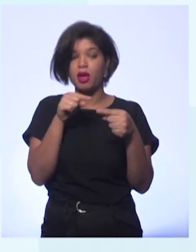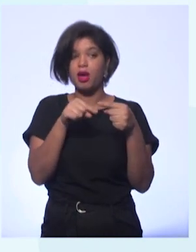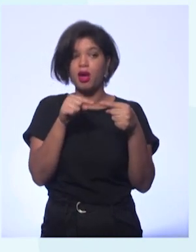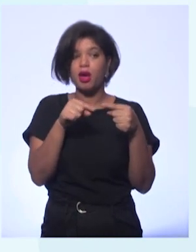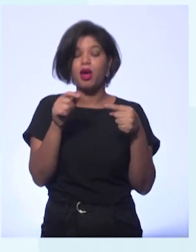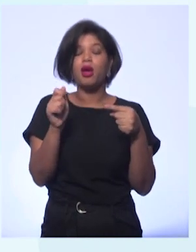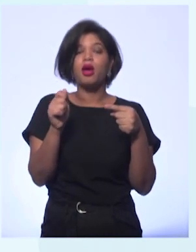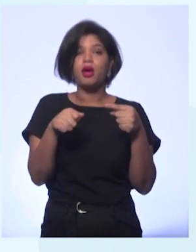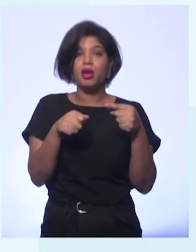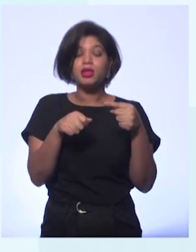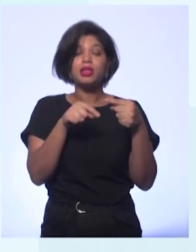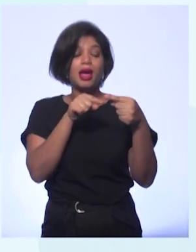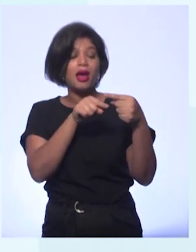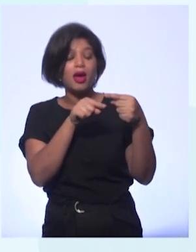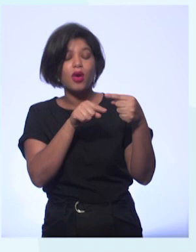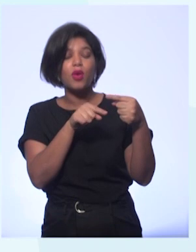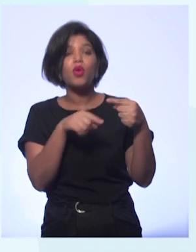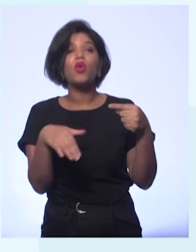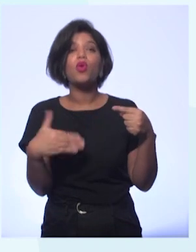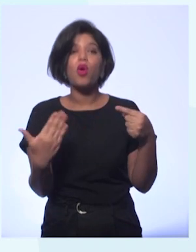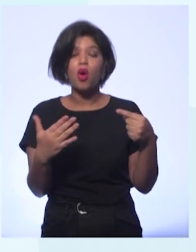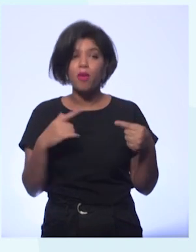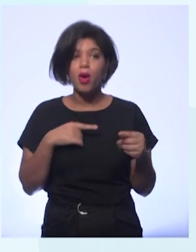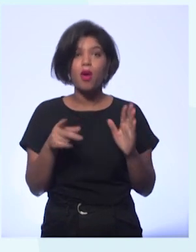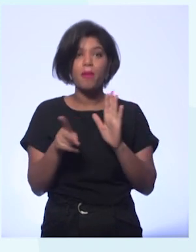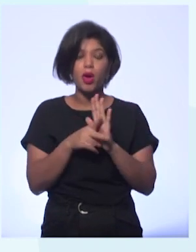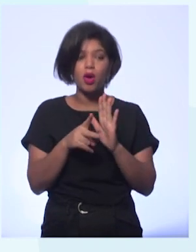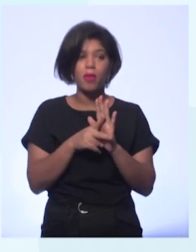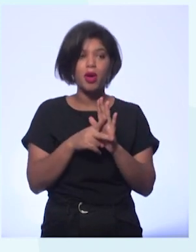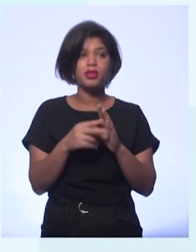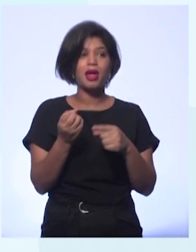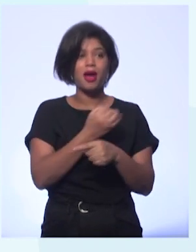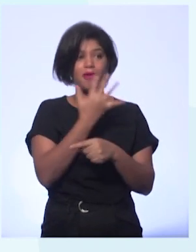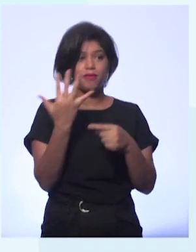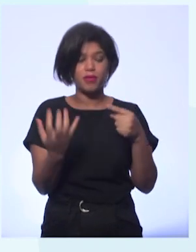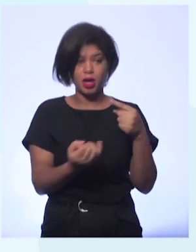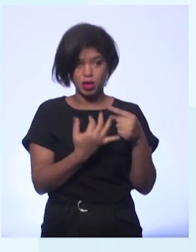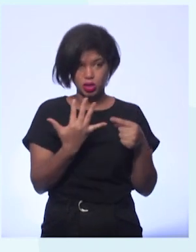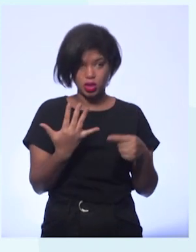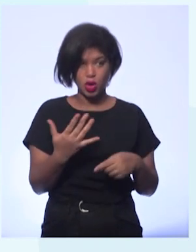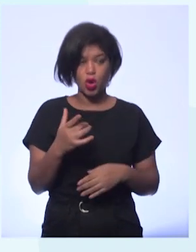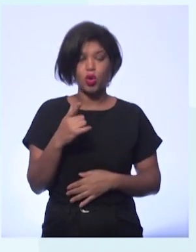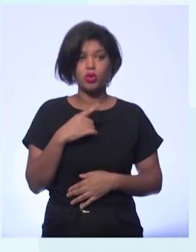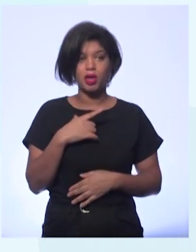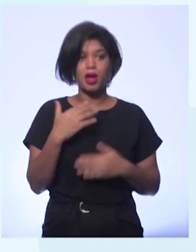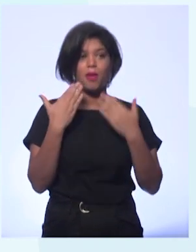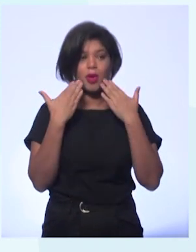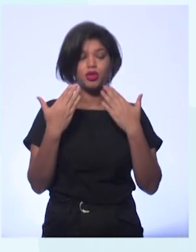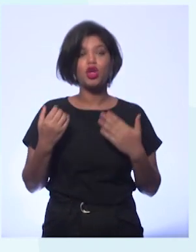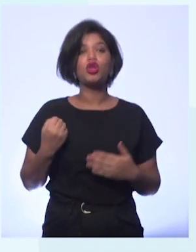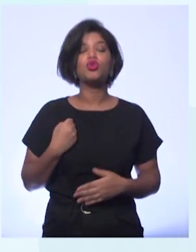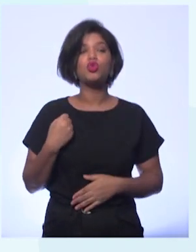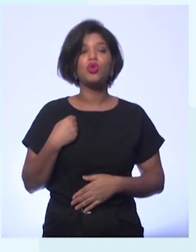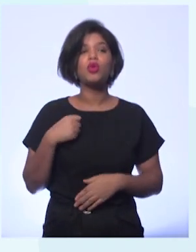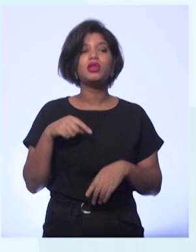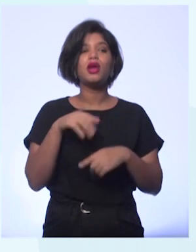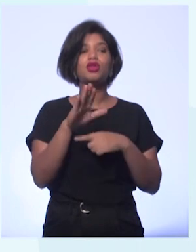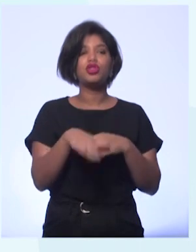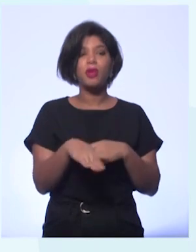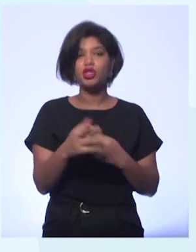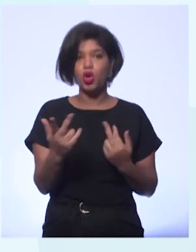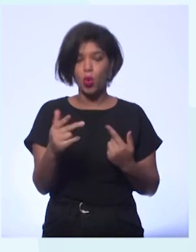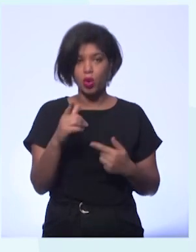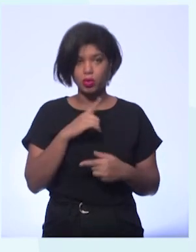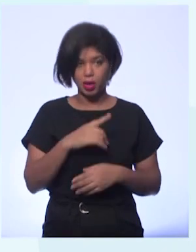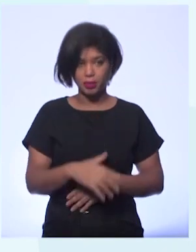da chave, que é o nosso quociente, é o inteiro lá da frente da fração, o que resta fica lá em cima da fração como numerador, e o número de baixo é o mesmo,